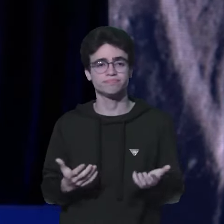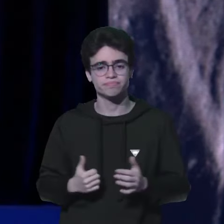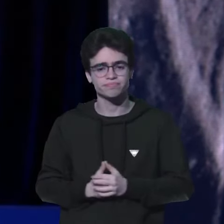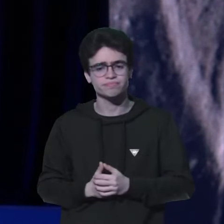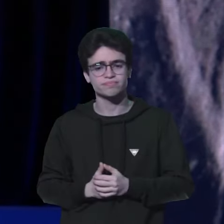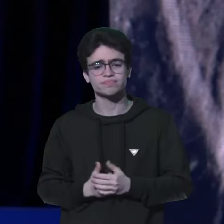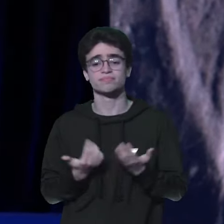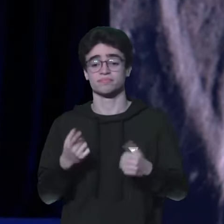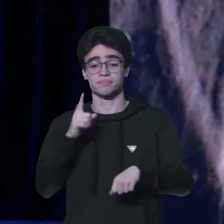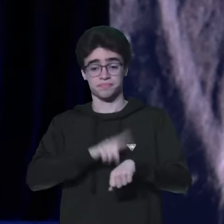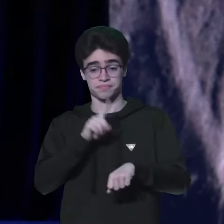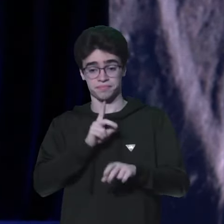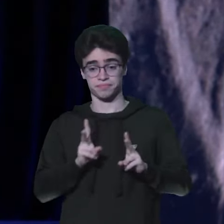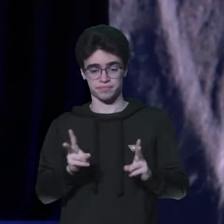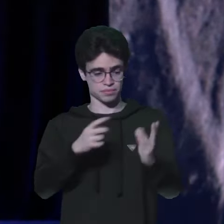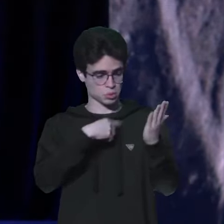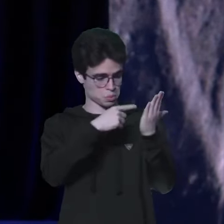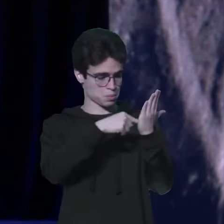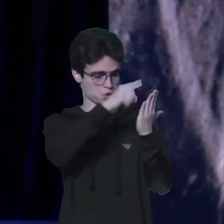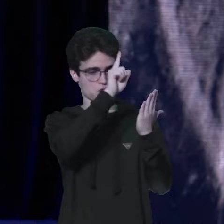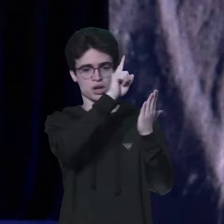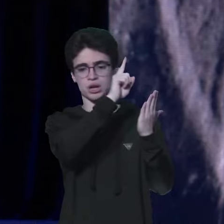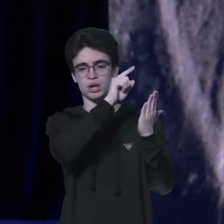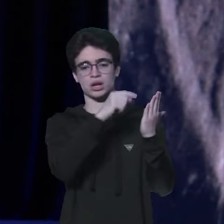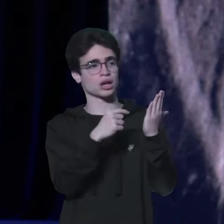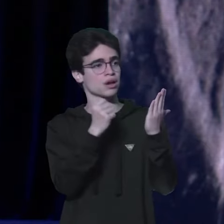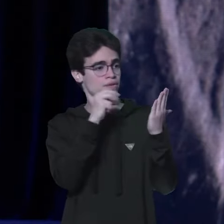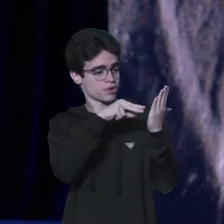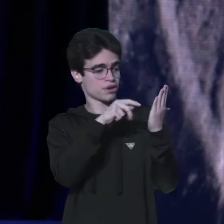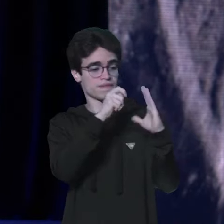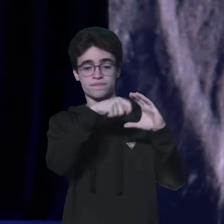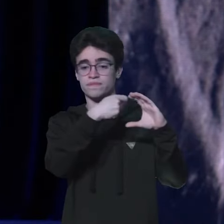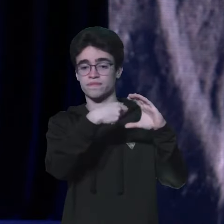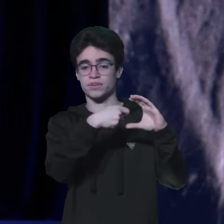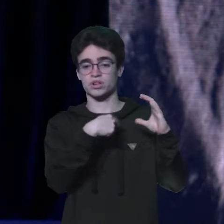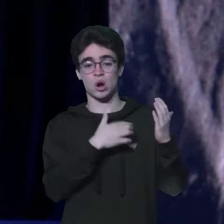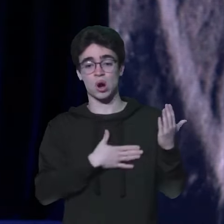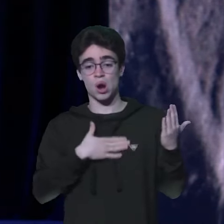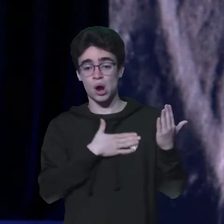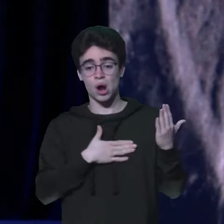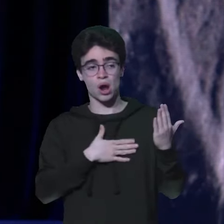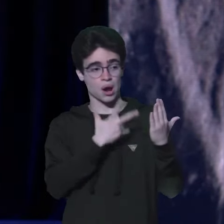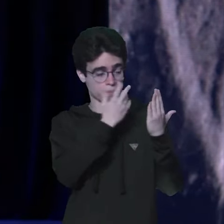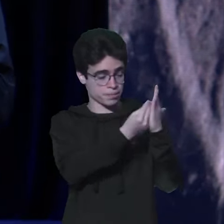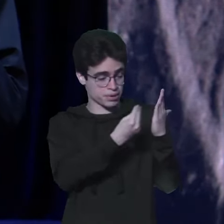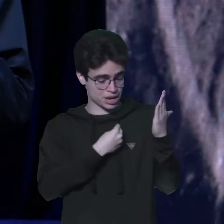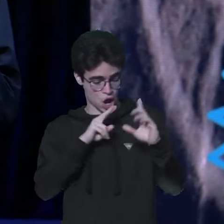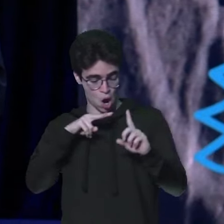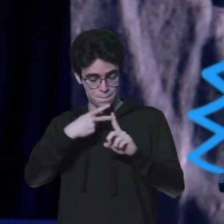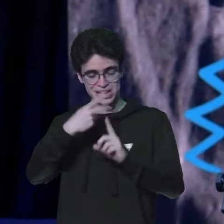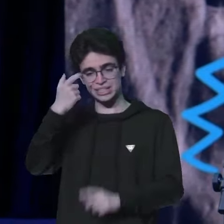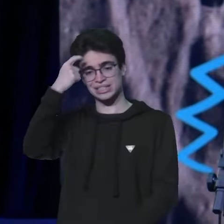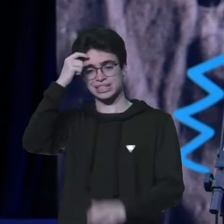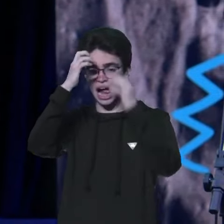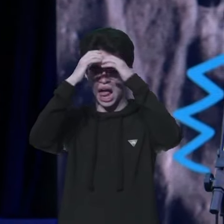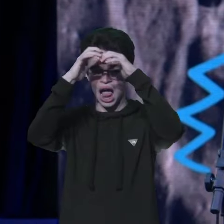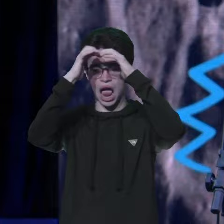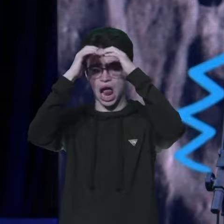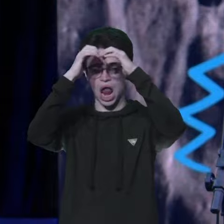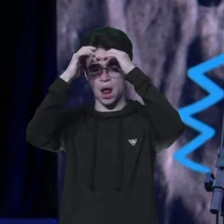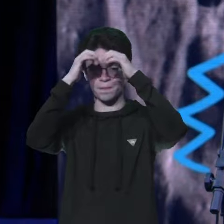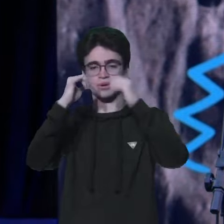Toda vez que você passa o dedo e vê um vídeo que você gosta, ele te gera uma recompensa no cérebro. É